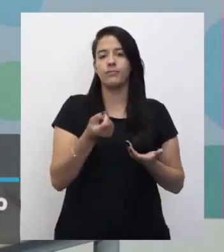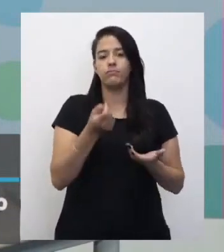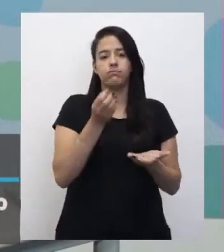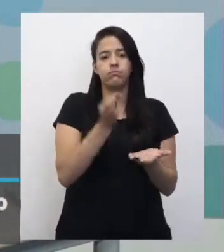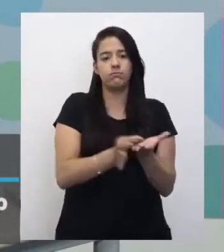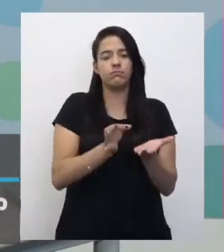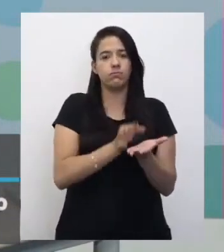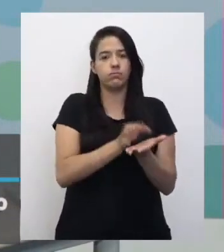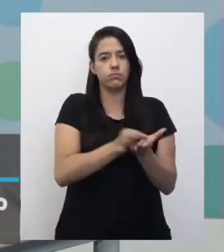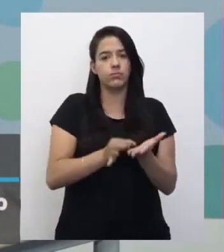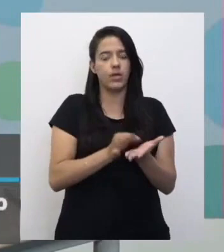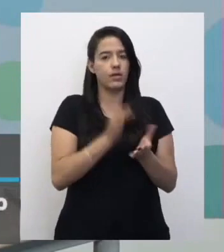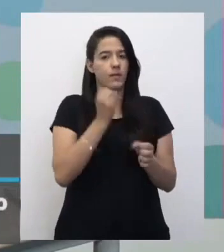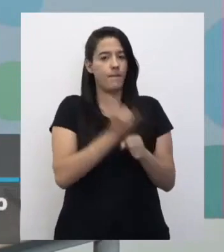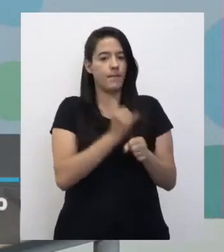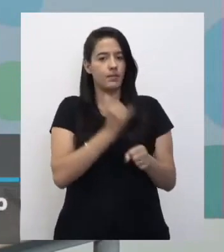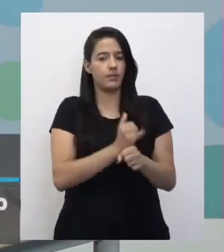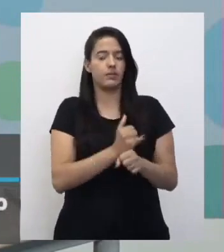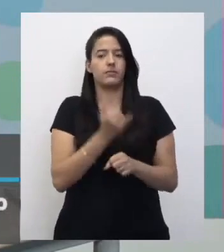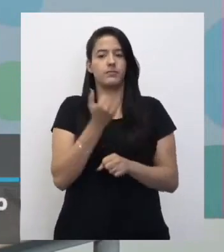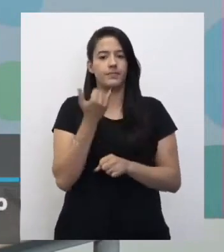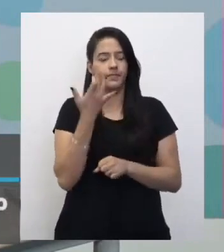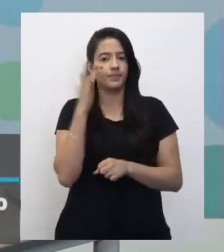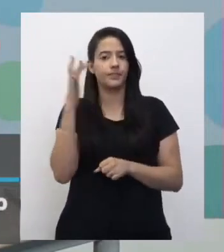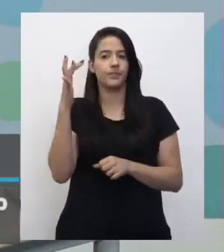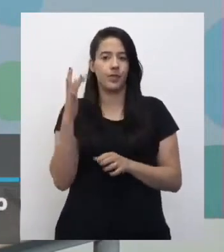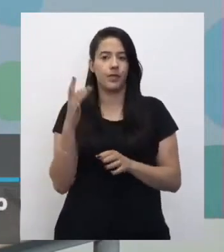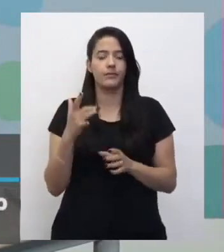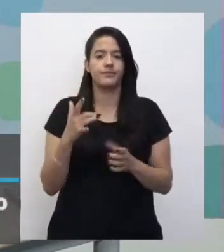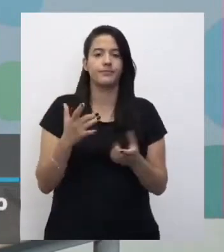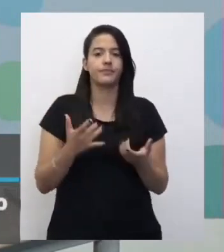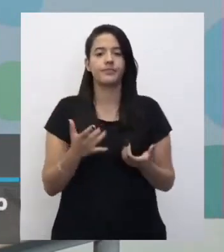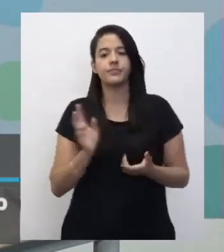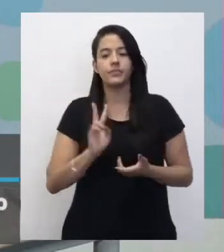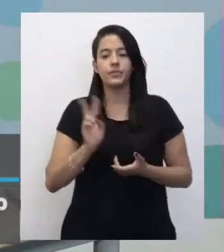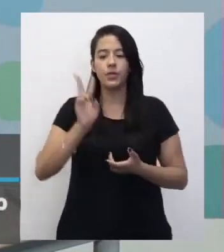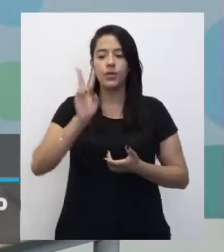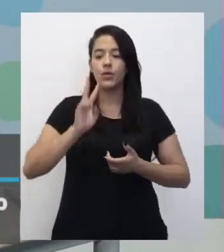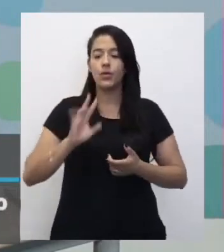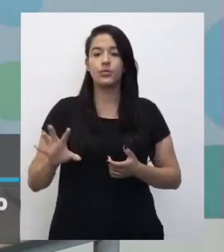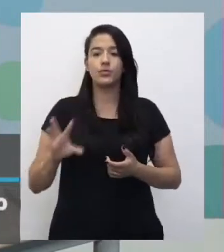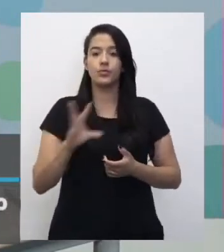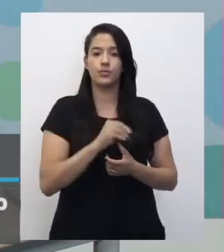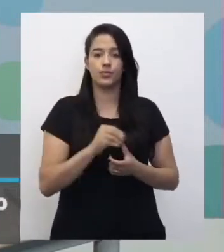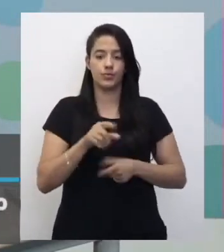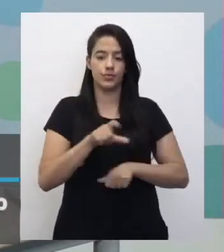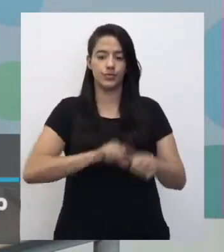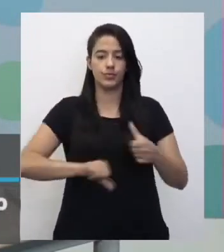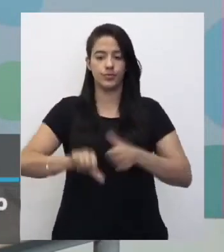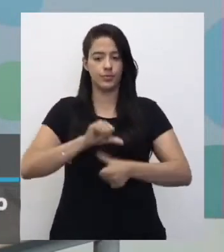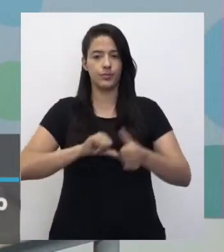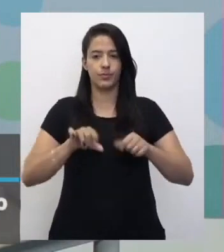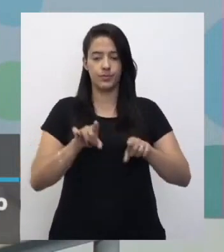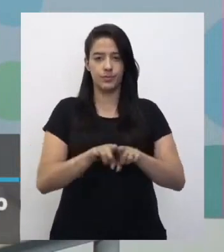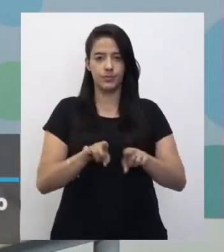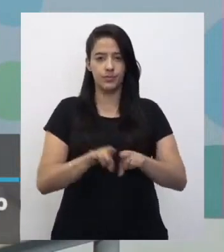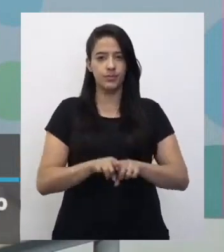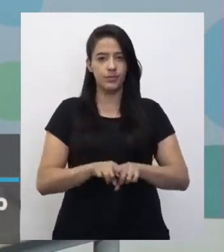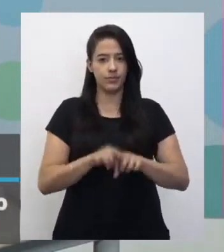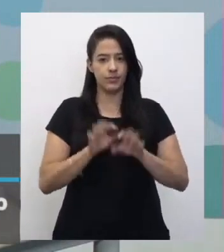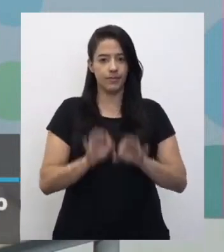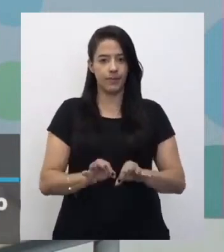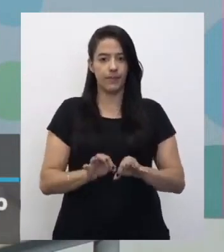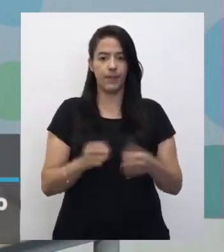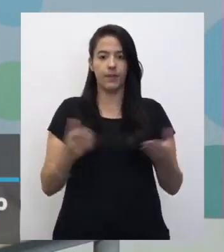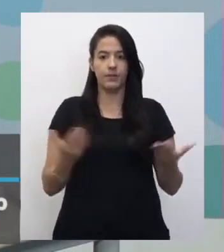metais preciosos. Mais um elemento que vai compor lá na frente o mercantilismo também, certo? Vamos